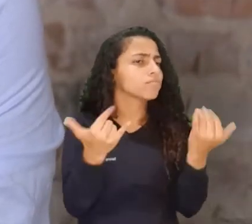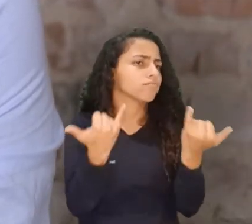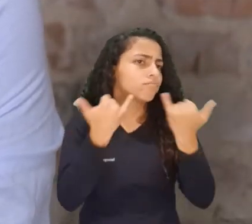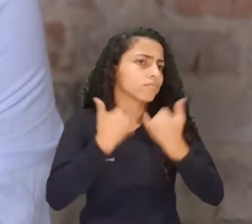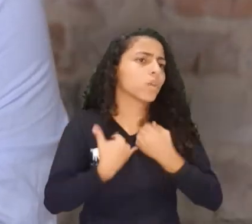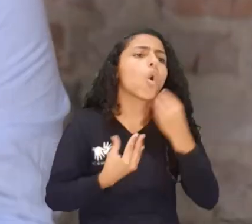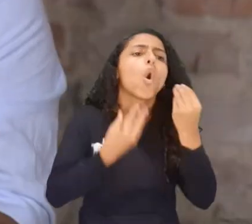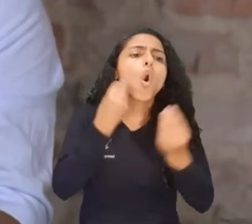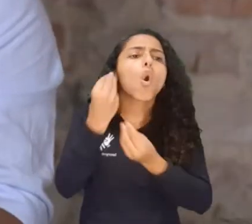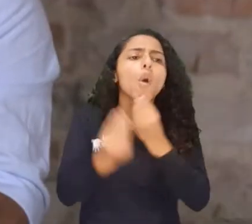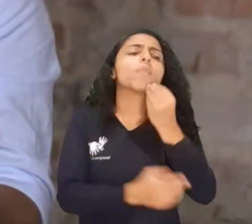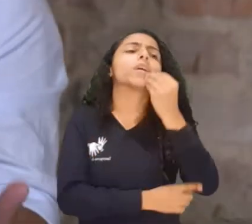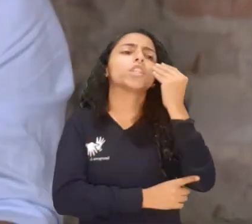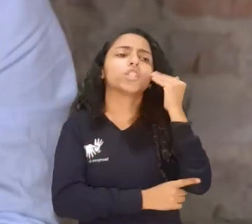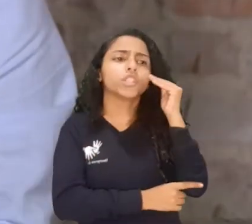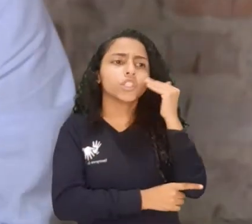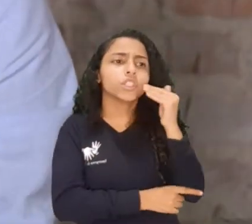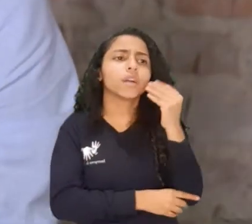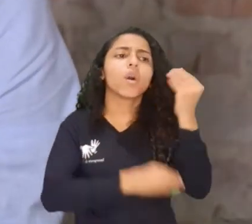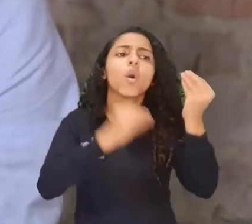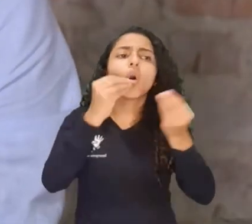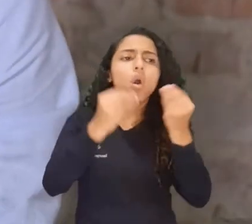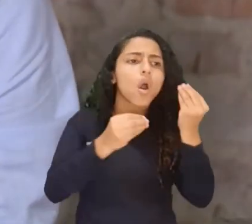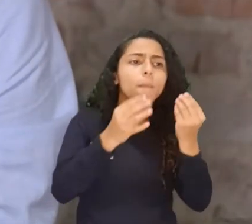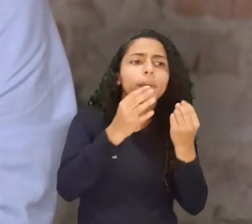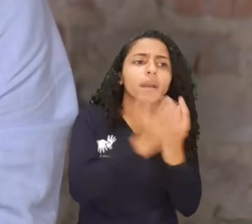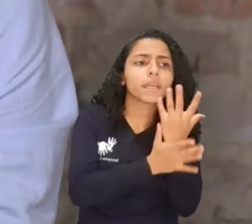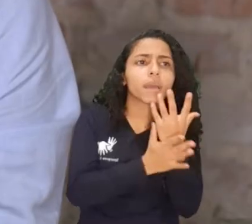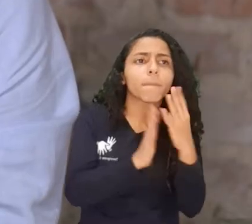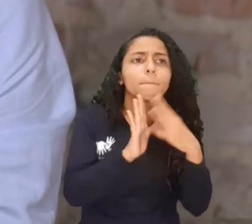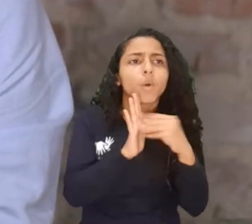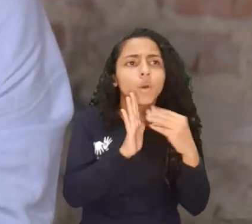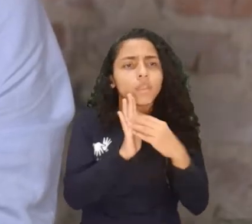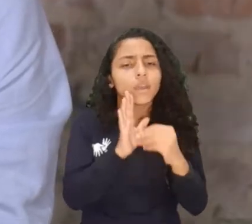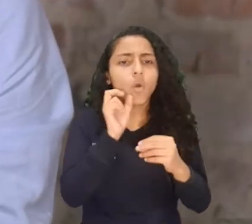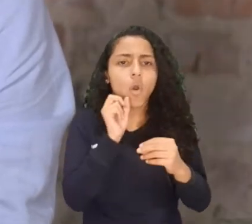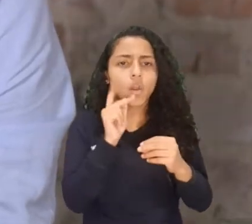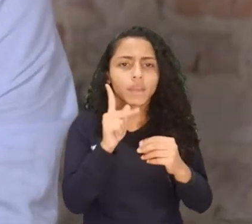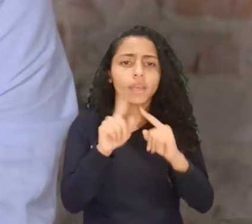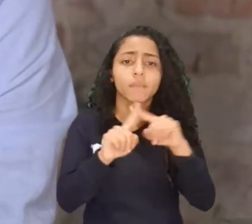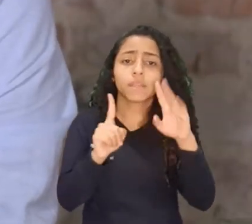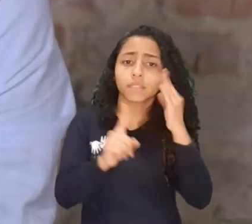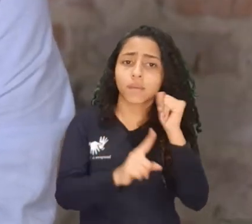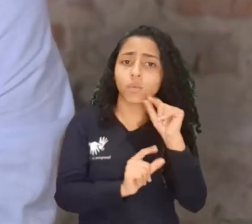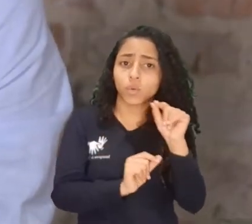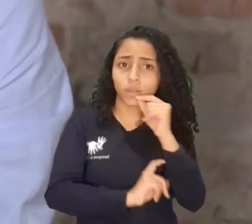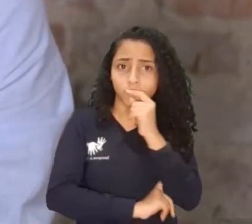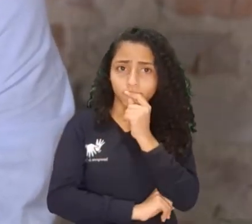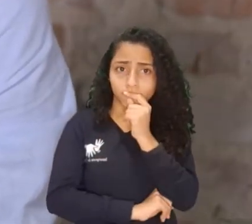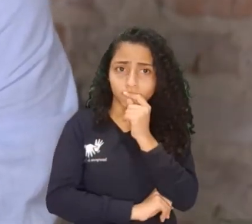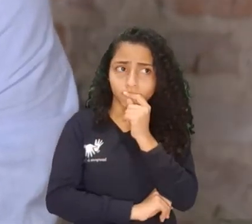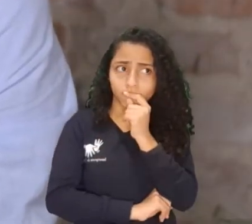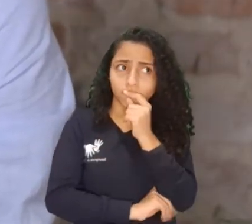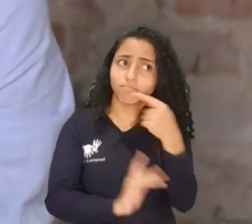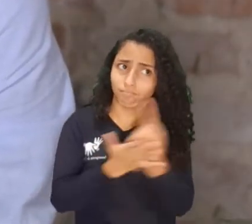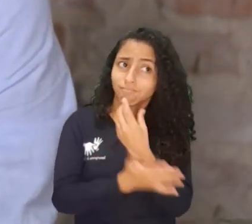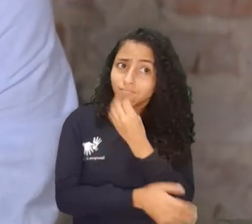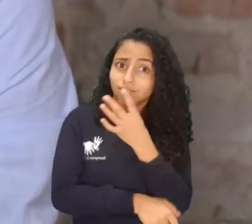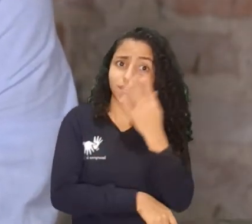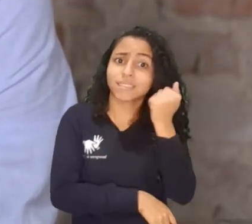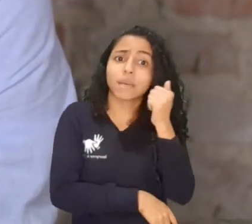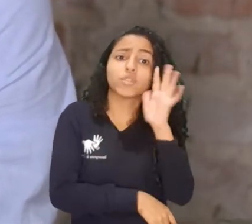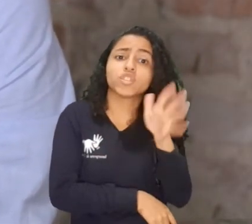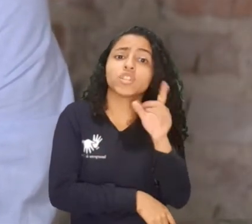entender isso, ou como é que eu construo um modelo desse. Mas o que a gente já sabe? Essa é uma ótima pergunta. Tem um monte de